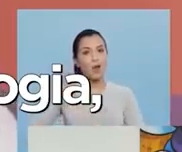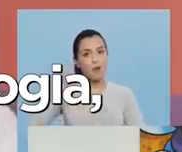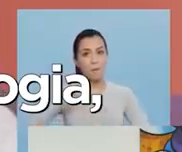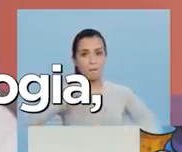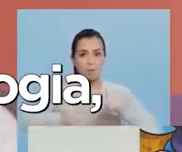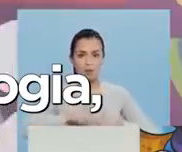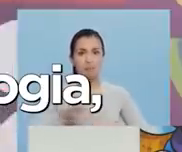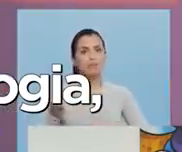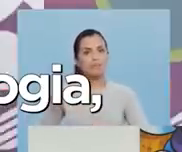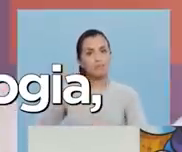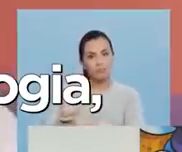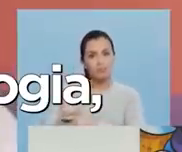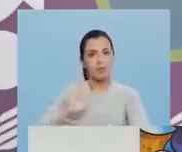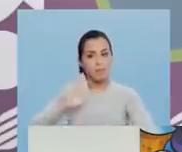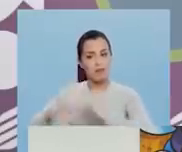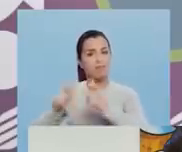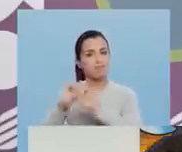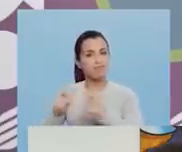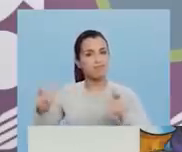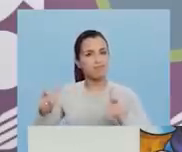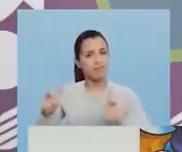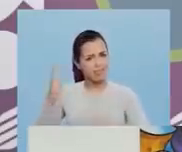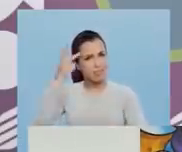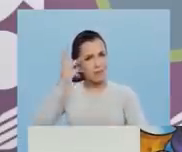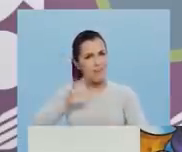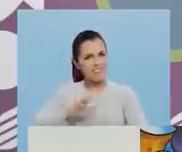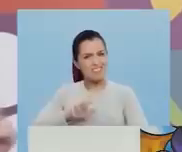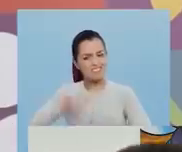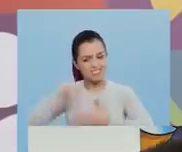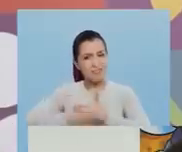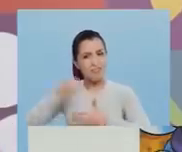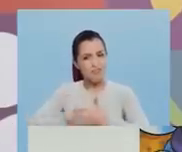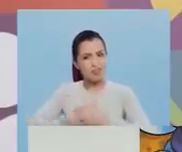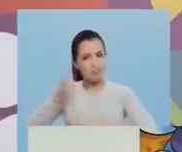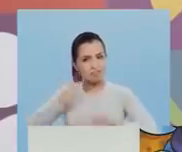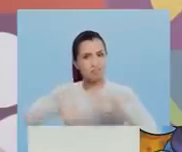Independente da sua ideologia, vamos fazer ideologia? O índice de desenvolvimento humano de Cuba é